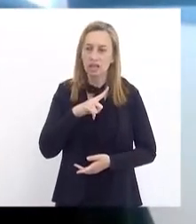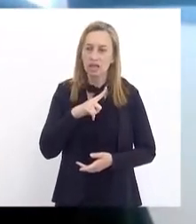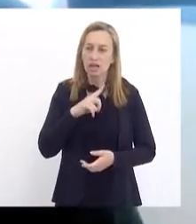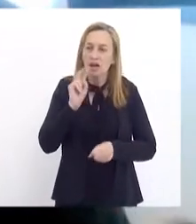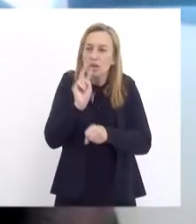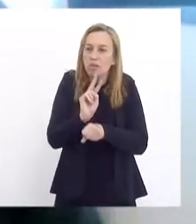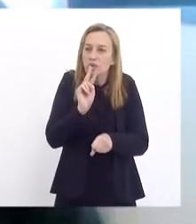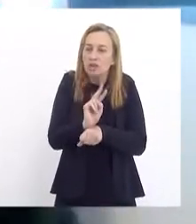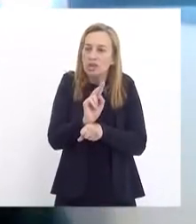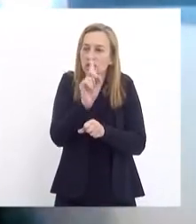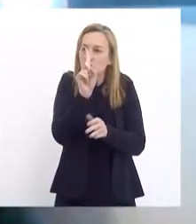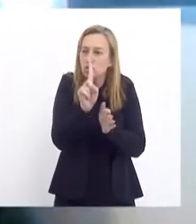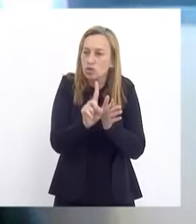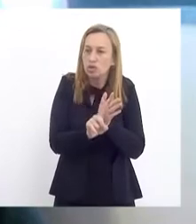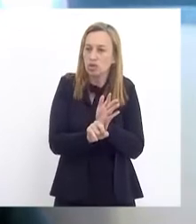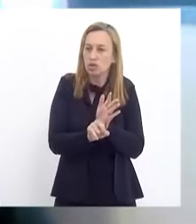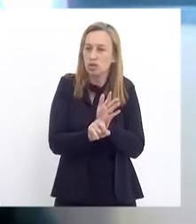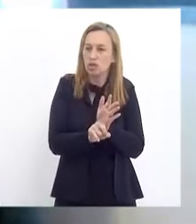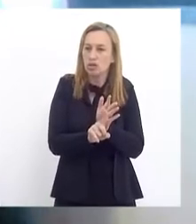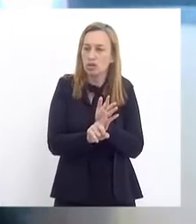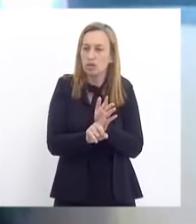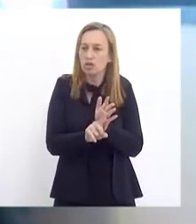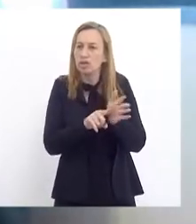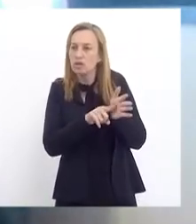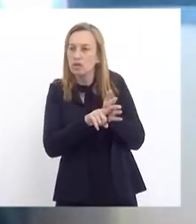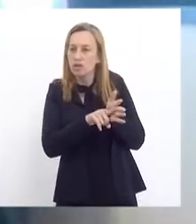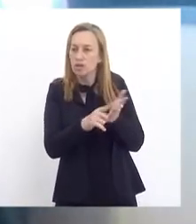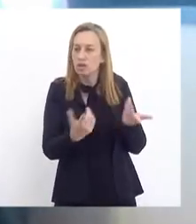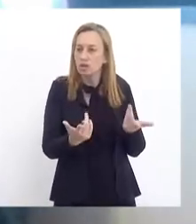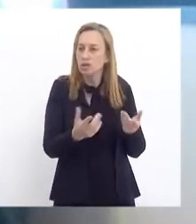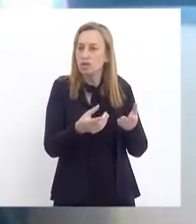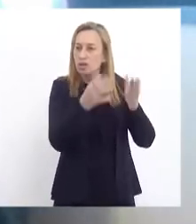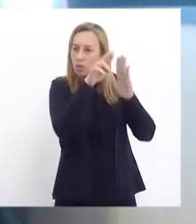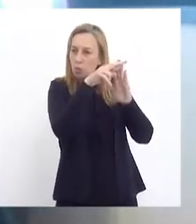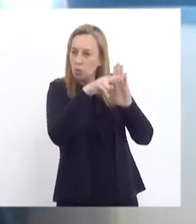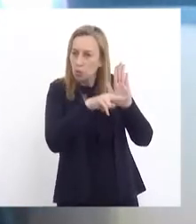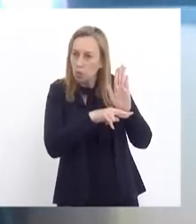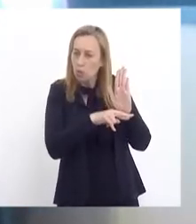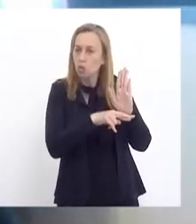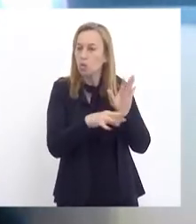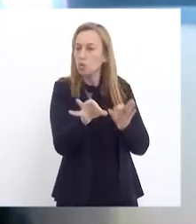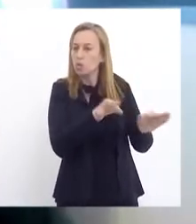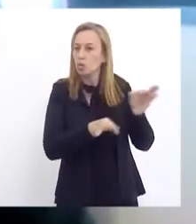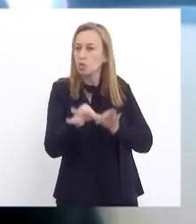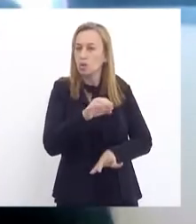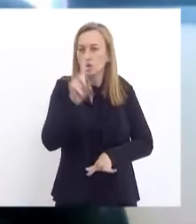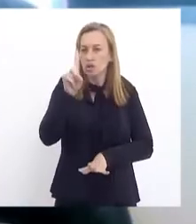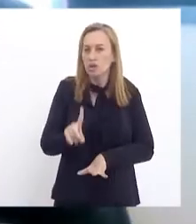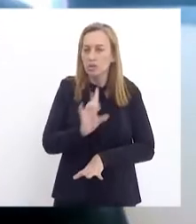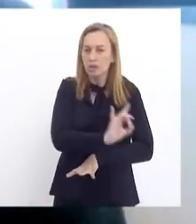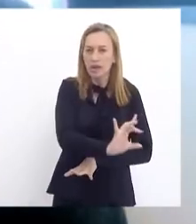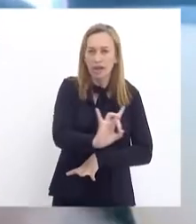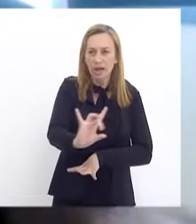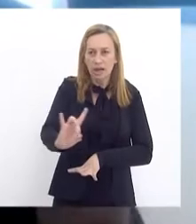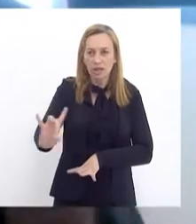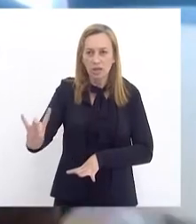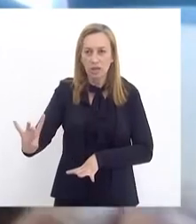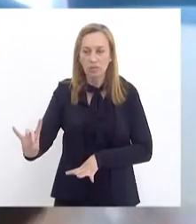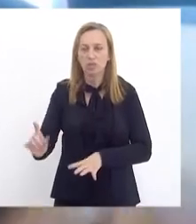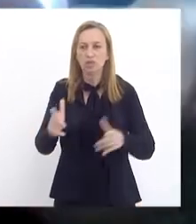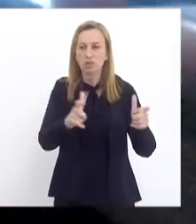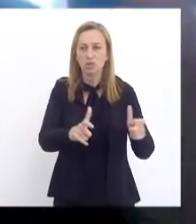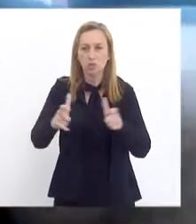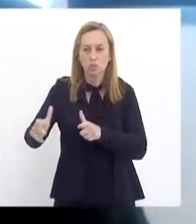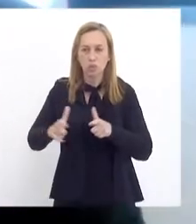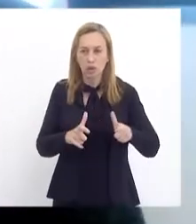reduzida com a municipalização, que passariam seus critérios do plano diretor para cada um desses espaços